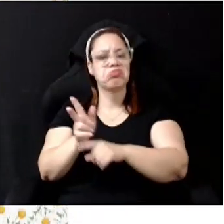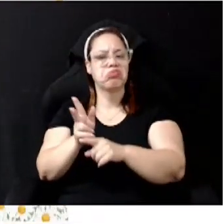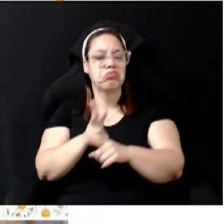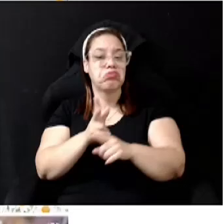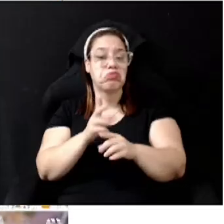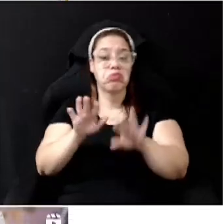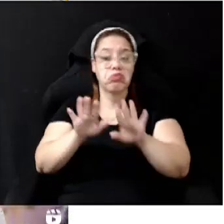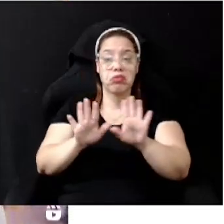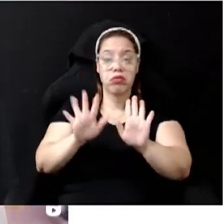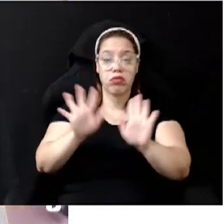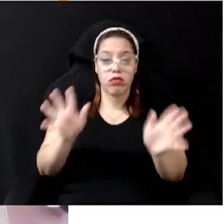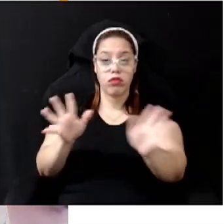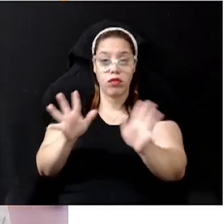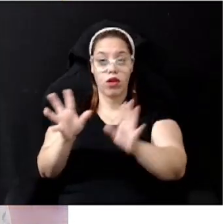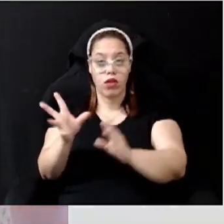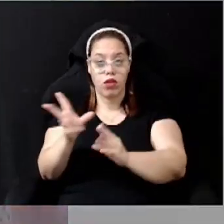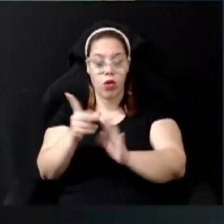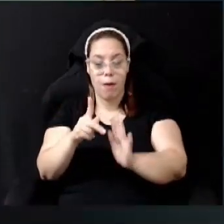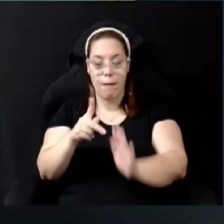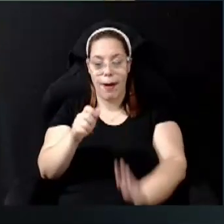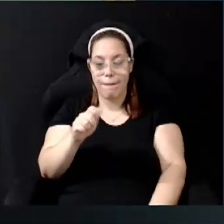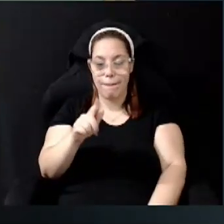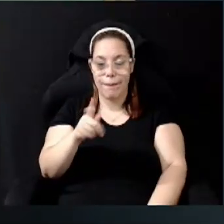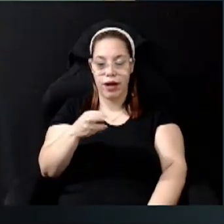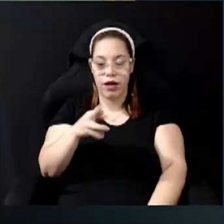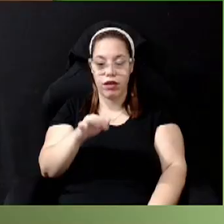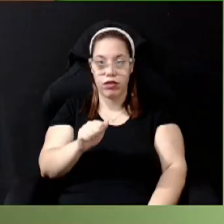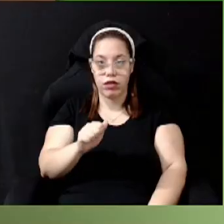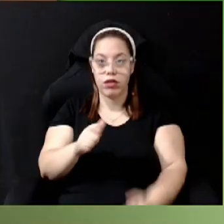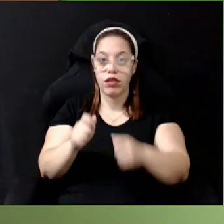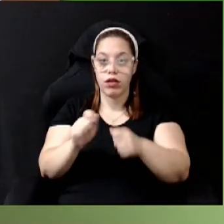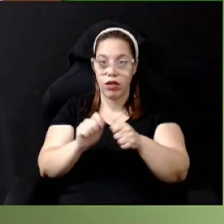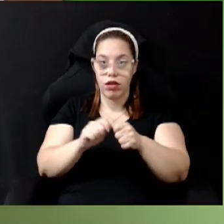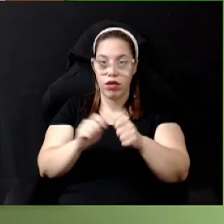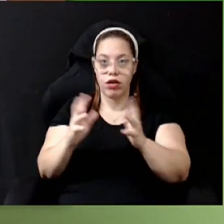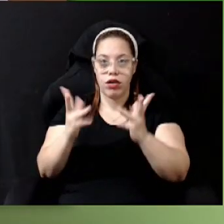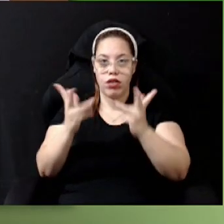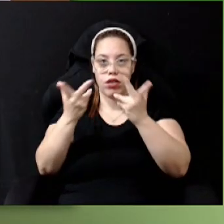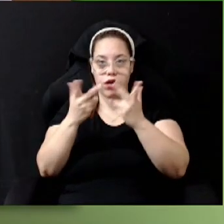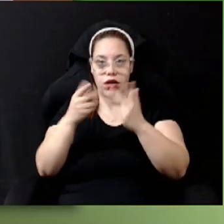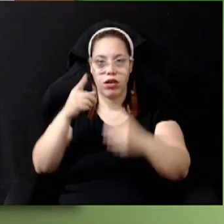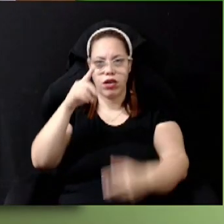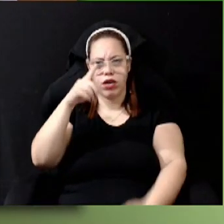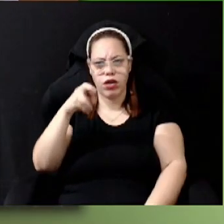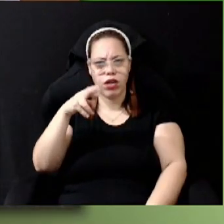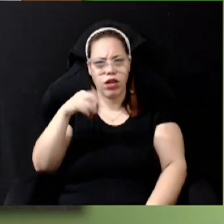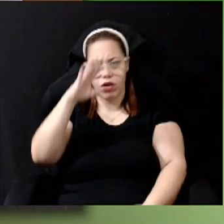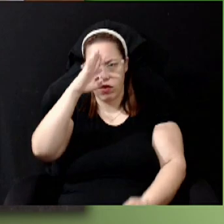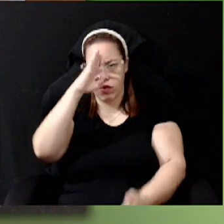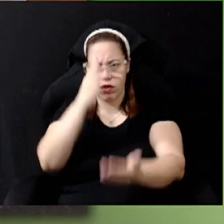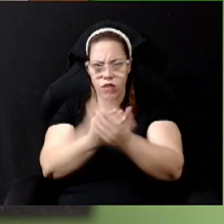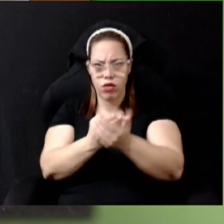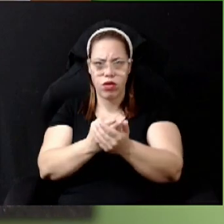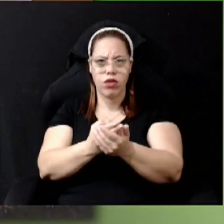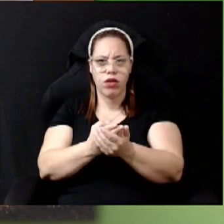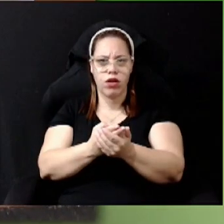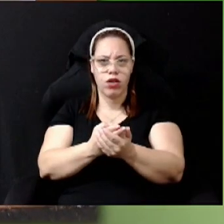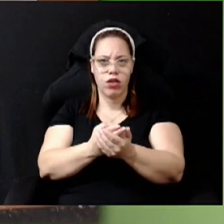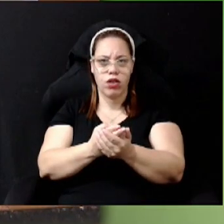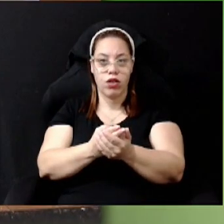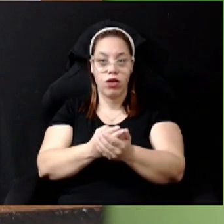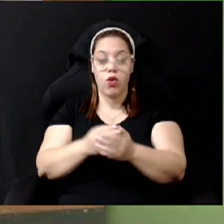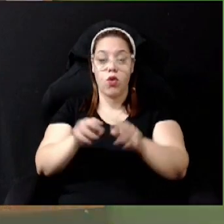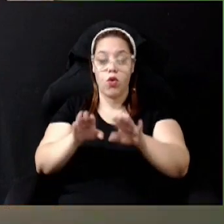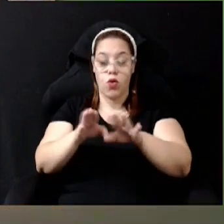área de papelaria. Falei, eu vou fazer a festa do seu filho. Aí ela falou, Dani, eu confio que você vai fazer. Fui lá, comprei uma impressora usada,